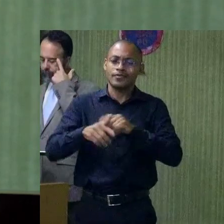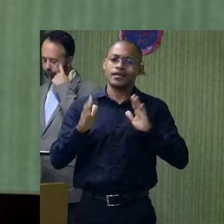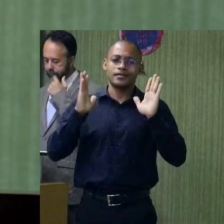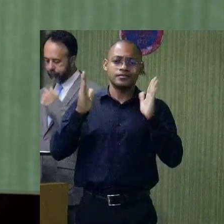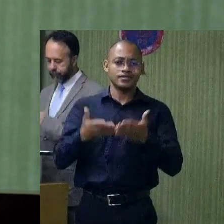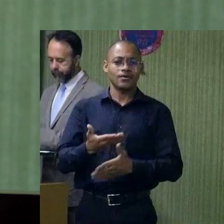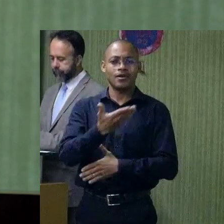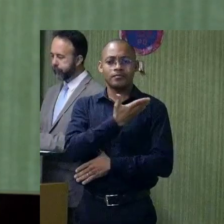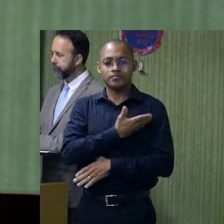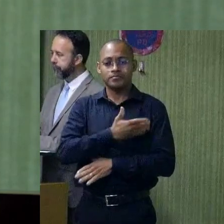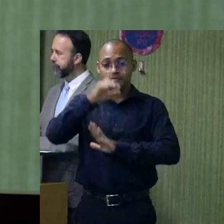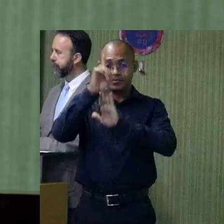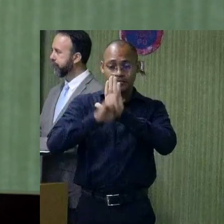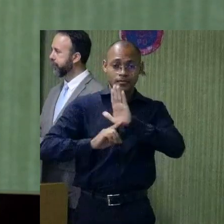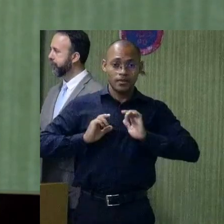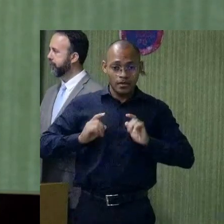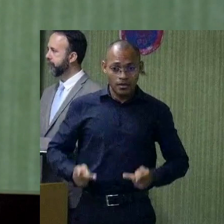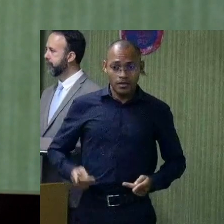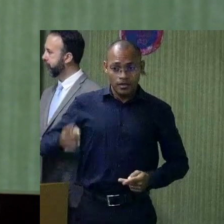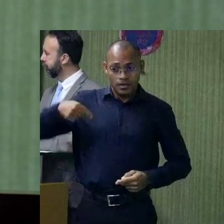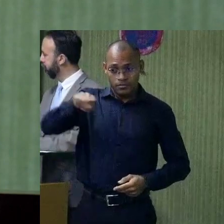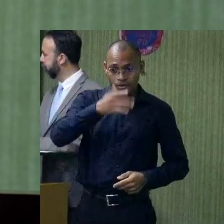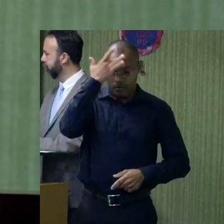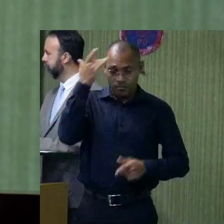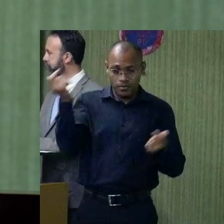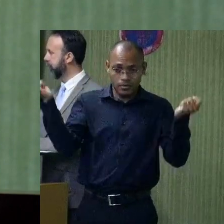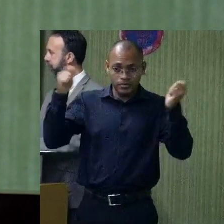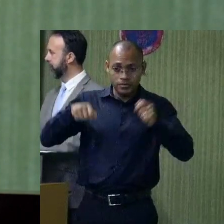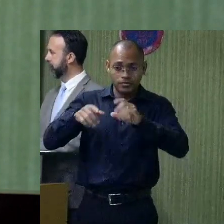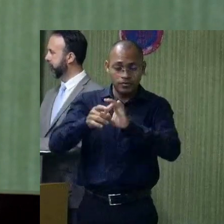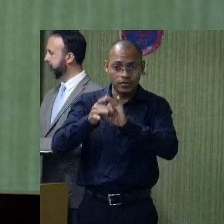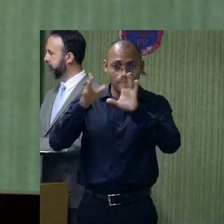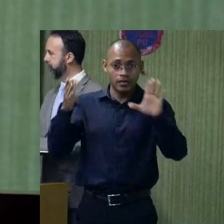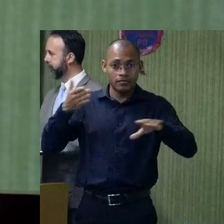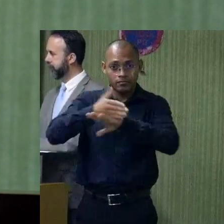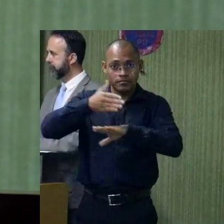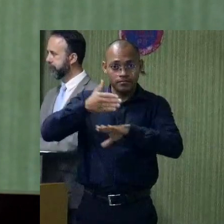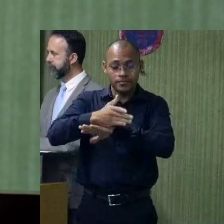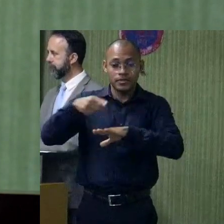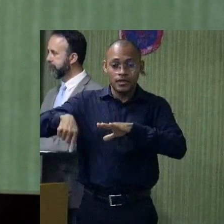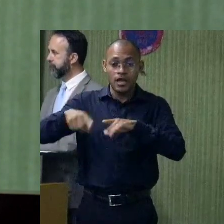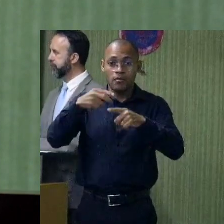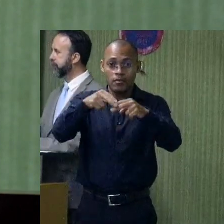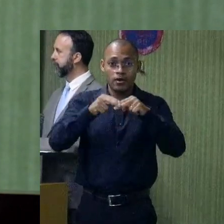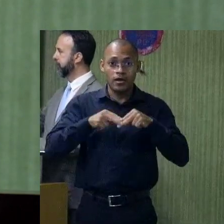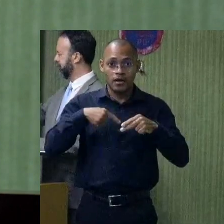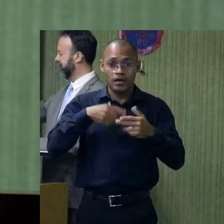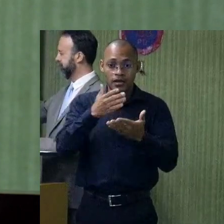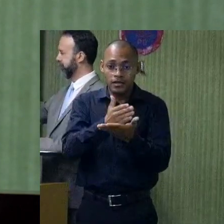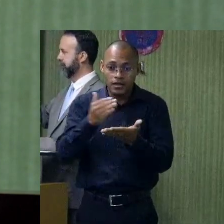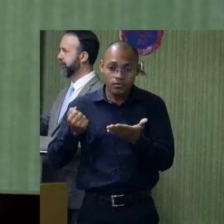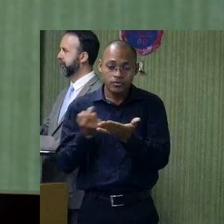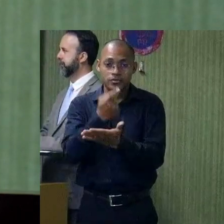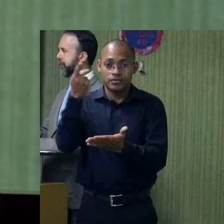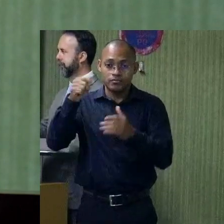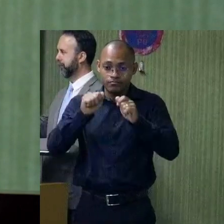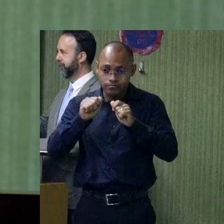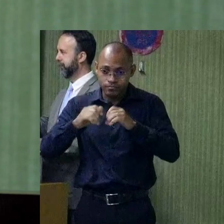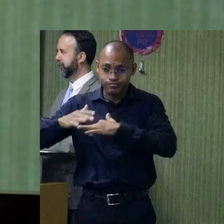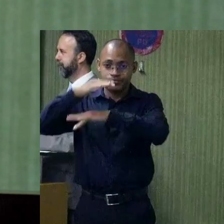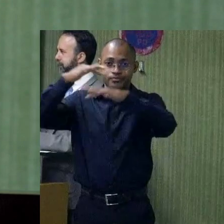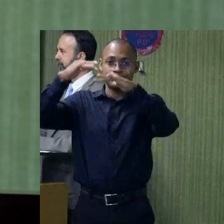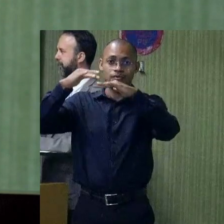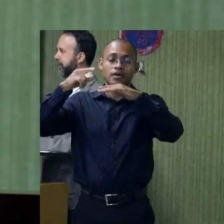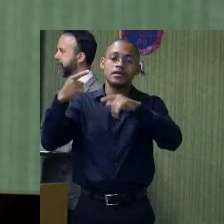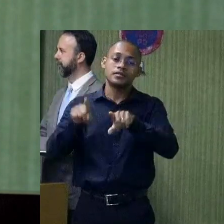humanos também para que essas pessoas tivessem acesso aos direitos que foram criados agora no recorte da enchente vários direitos a nível Federal e